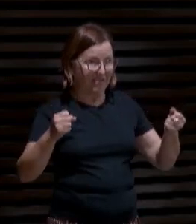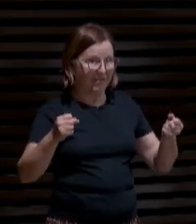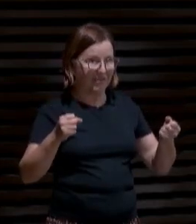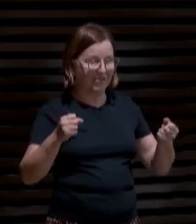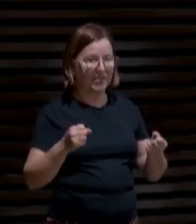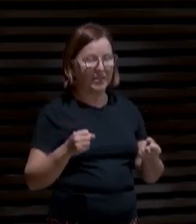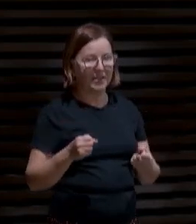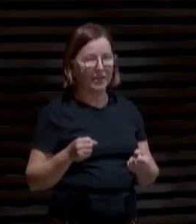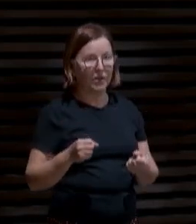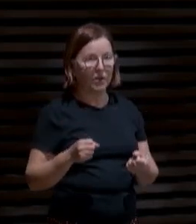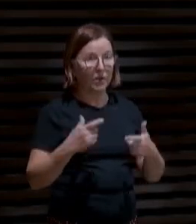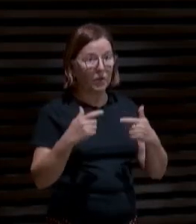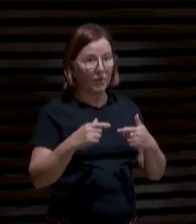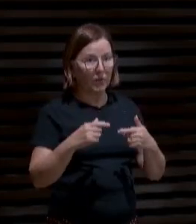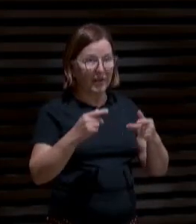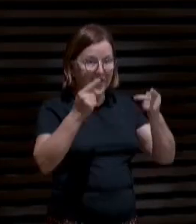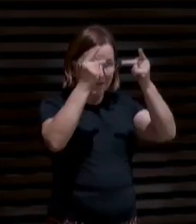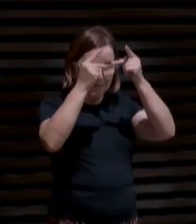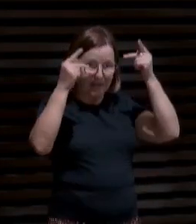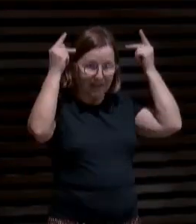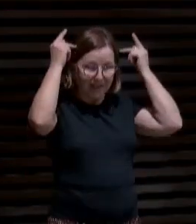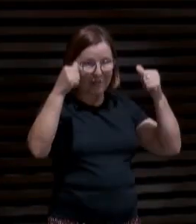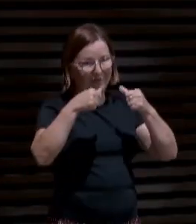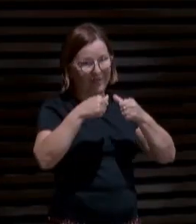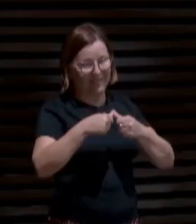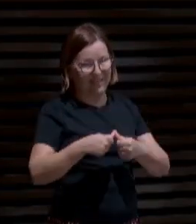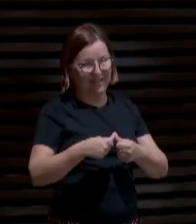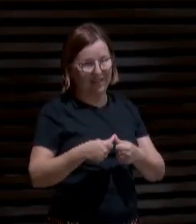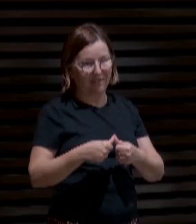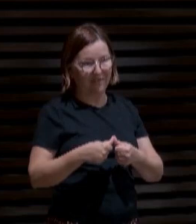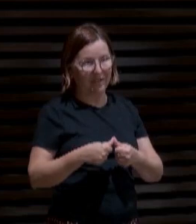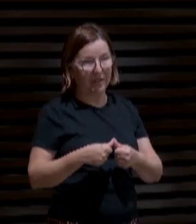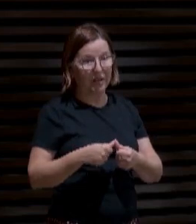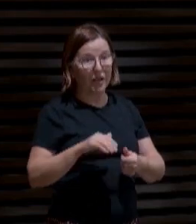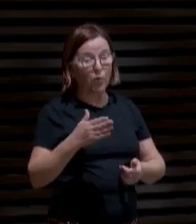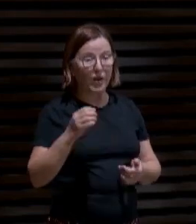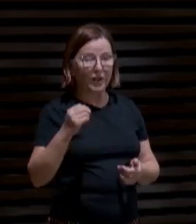se hospedava quando vinha de Cesareia para Jerusalém.